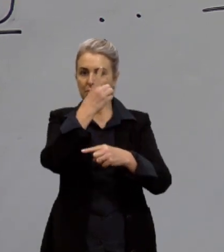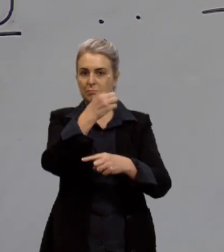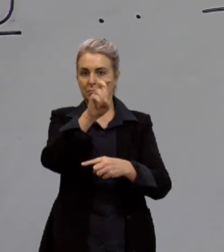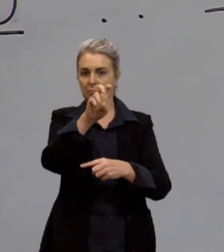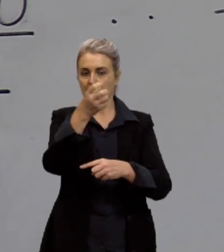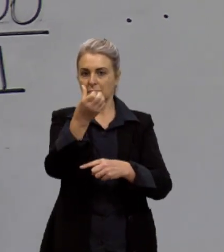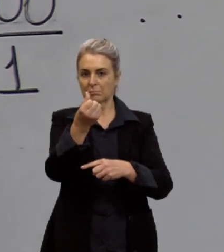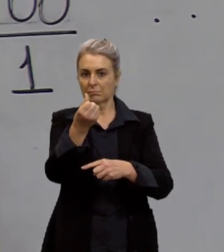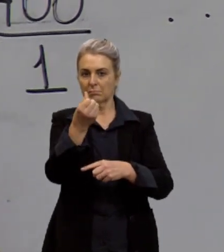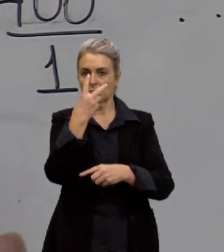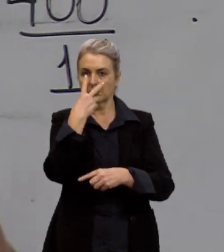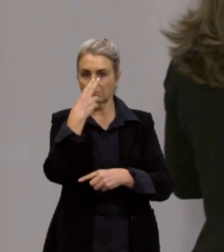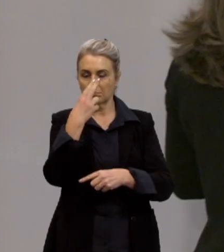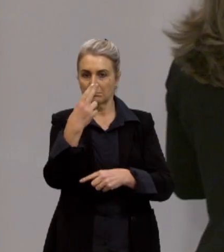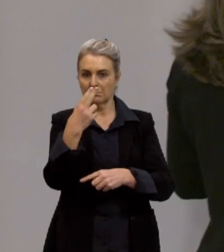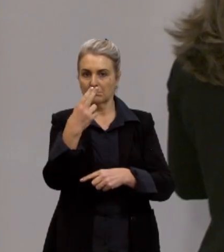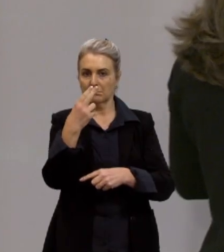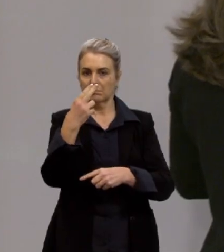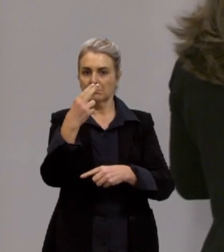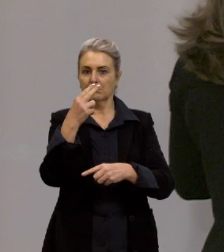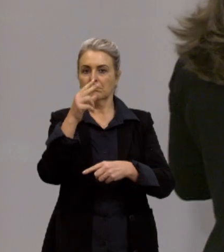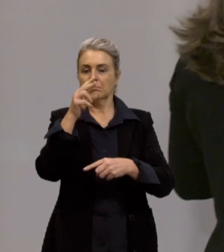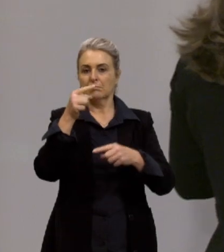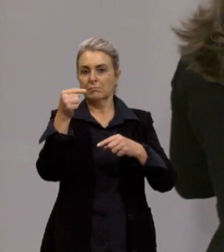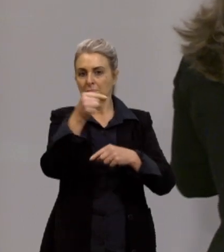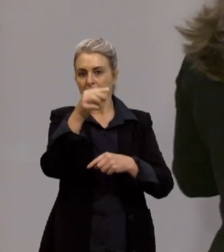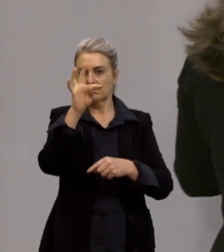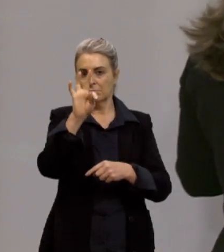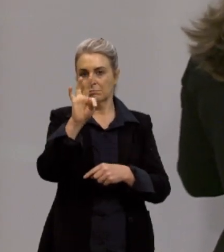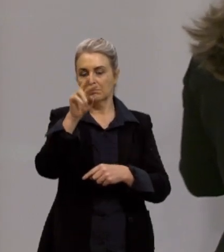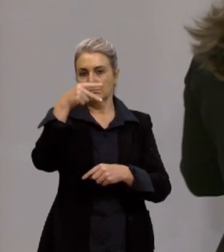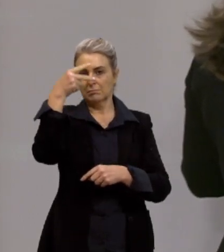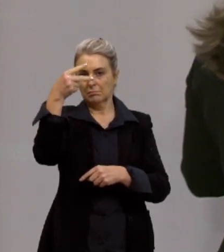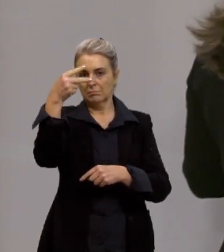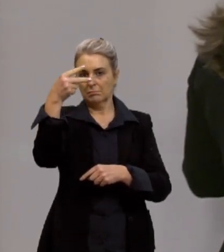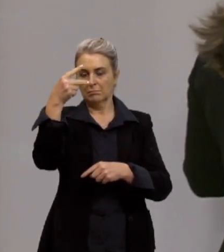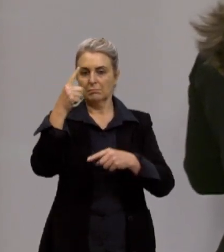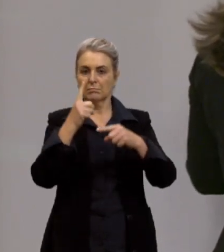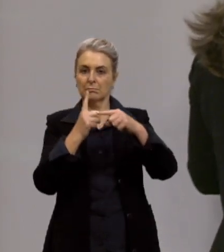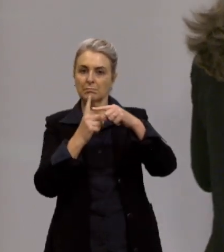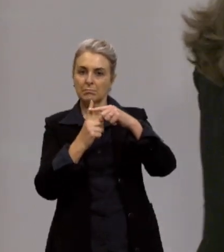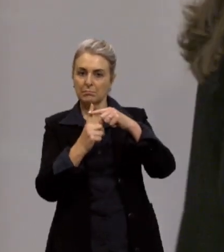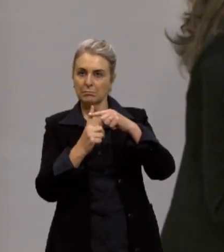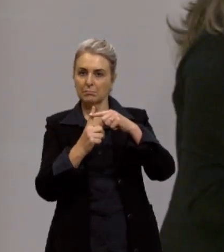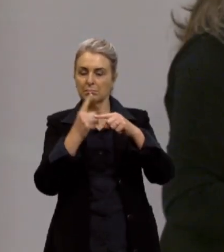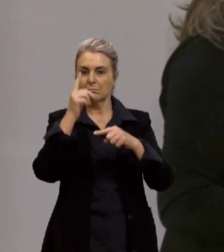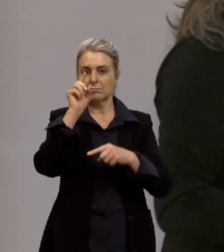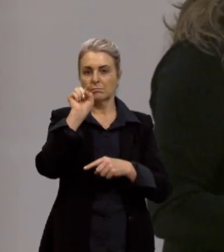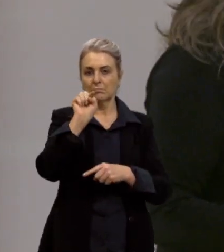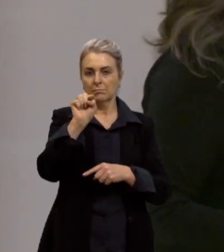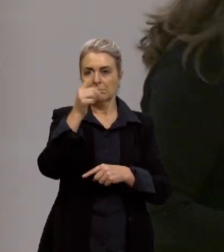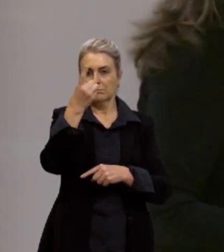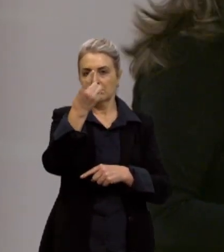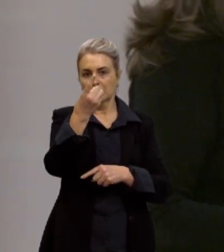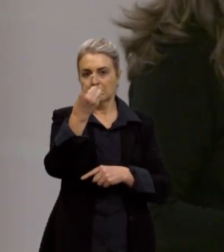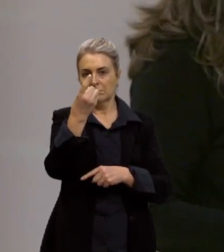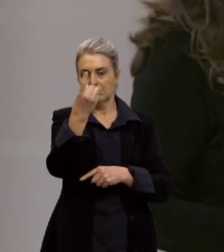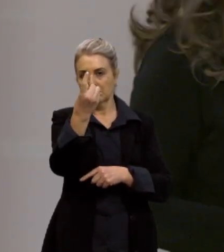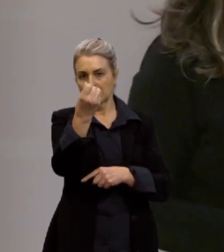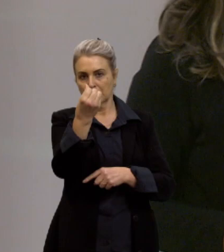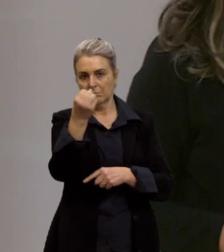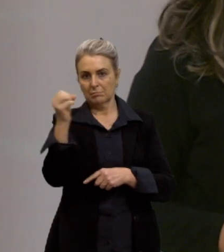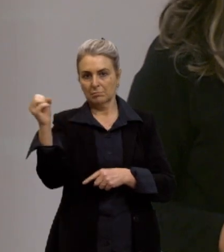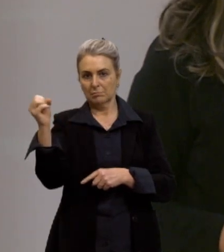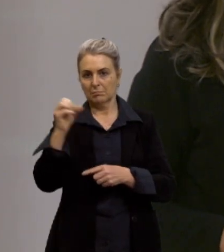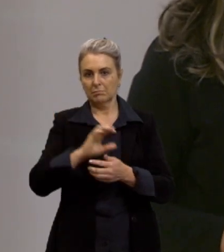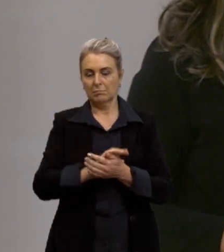156 igual a menos t ao quadrado, mais 1.600. Certo? Então,